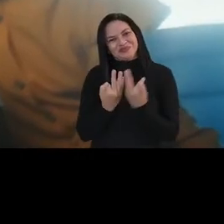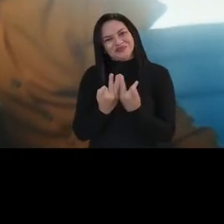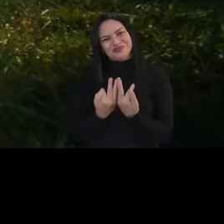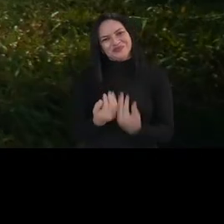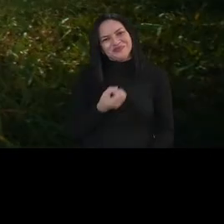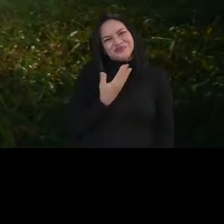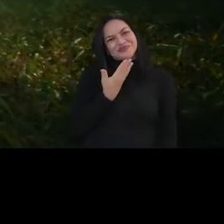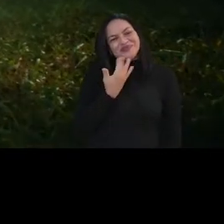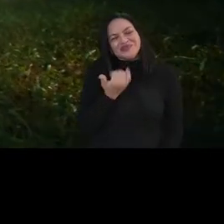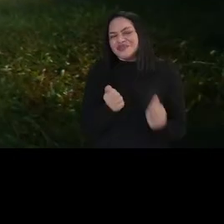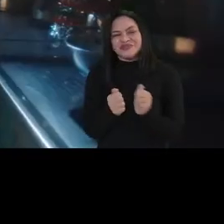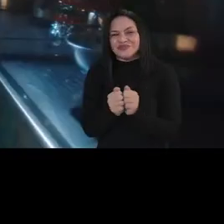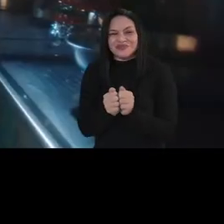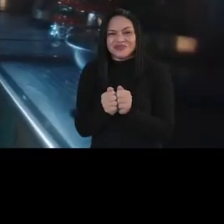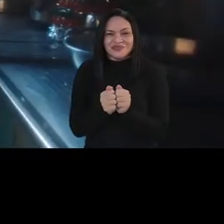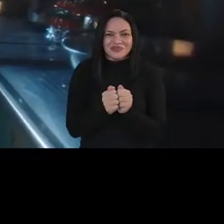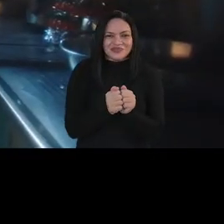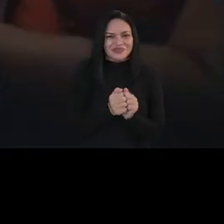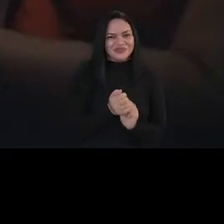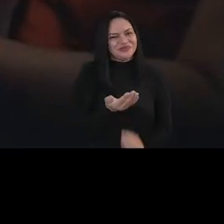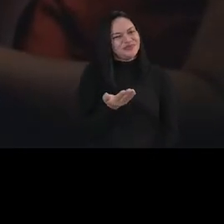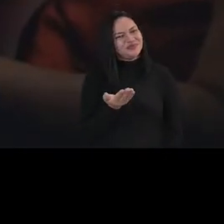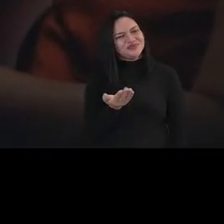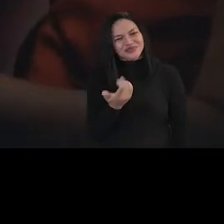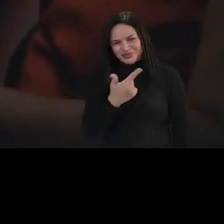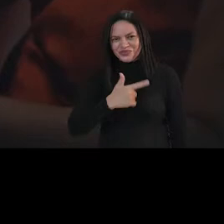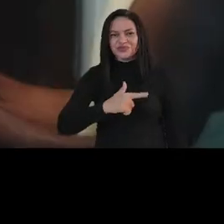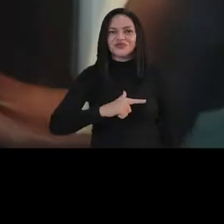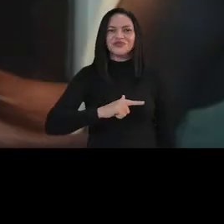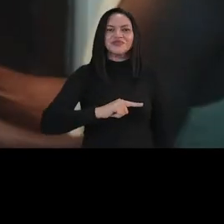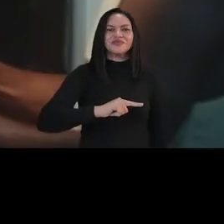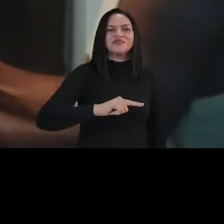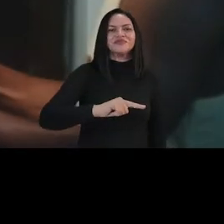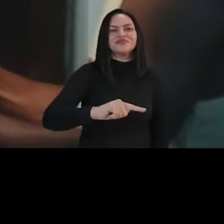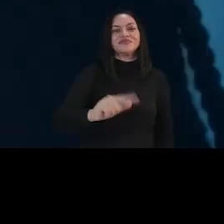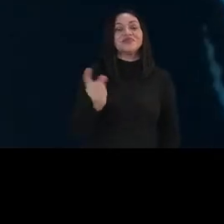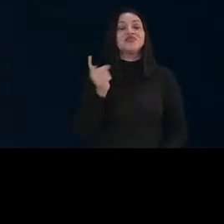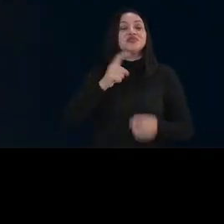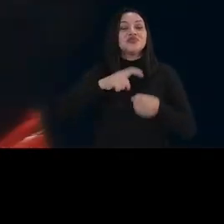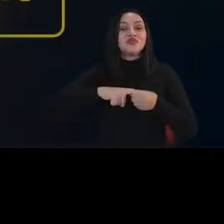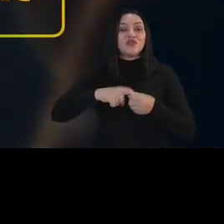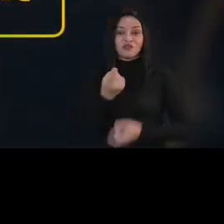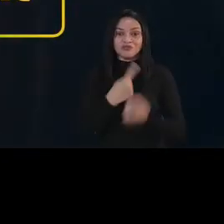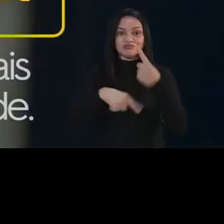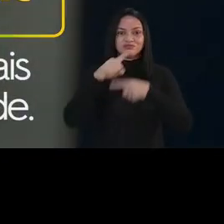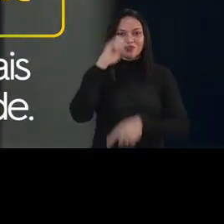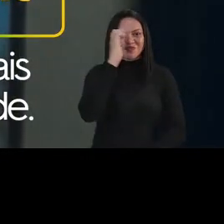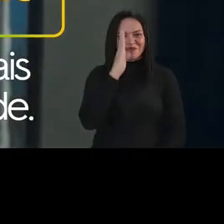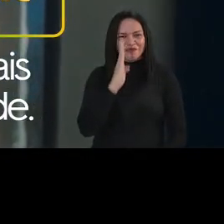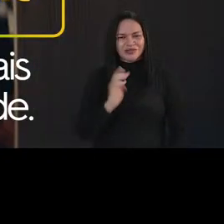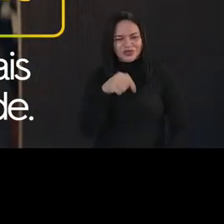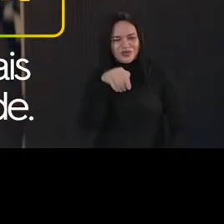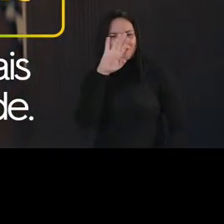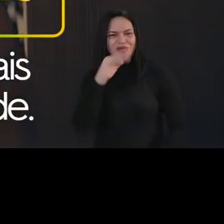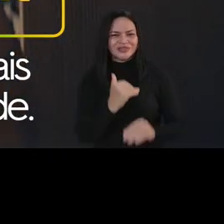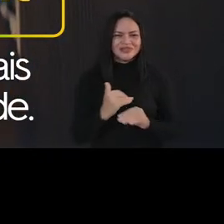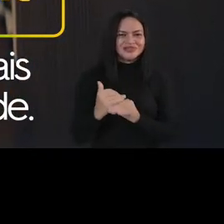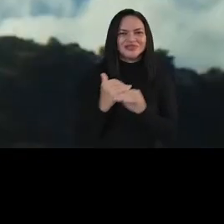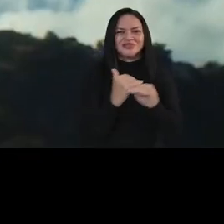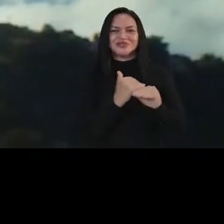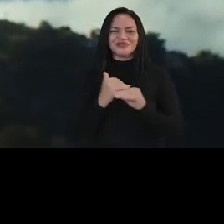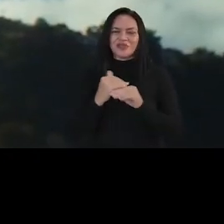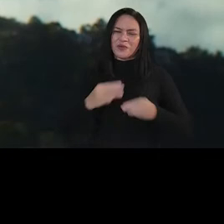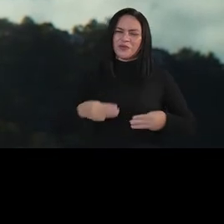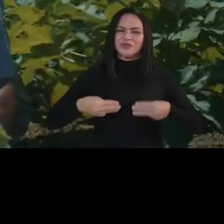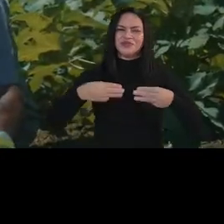Que bom poder estar contigo de novo. De volta para reconstruir um Brasil com mais